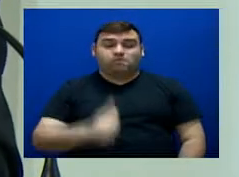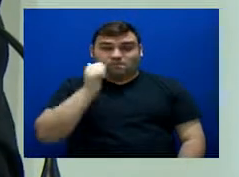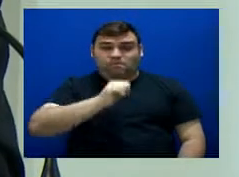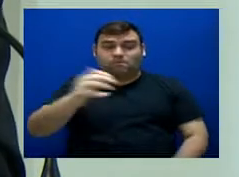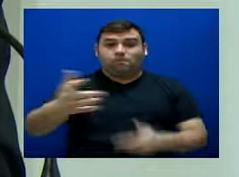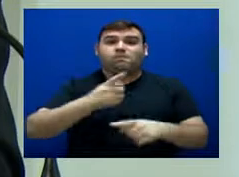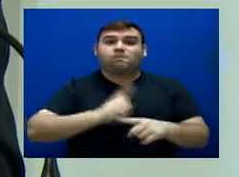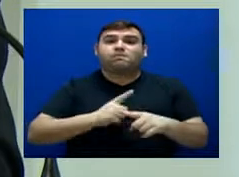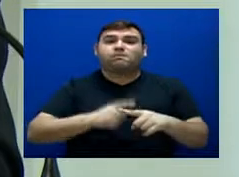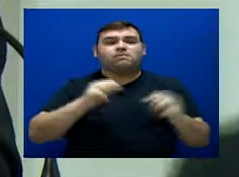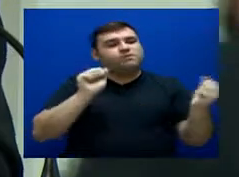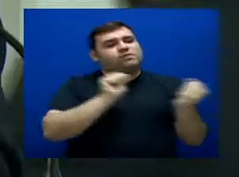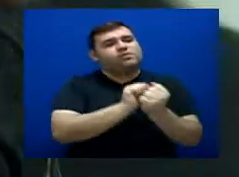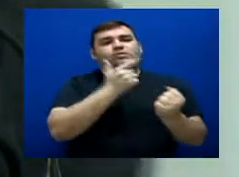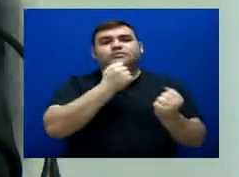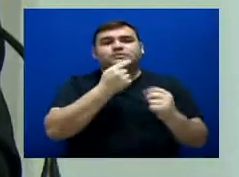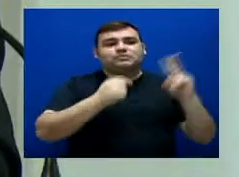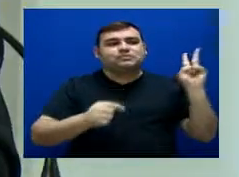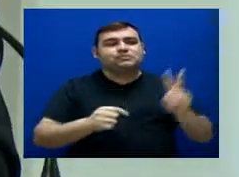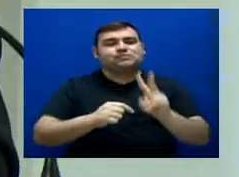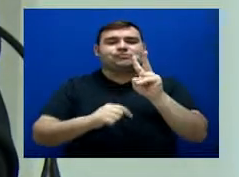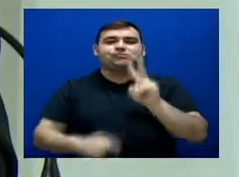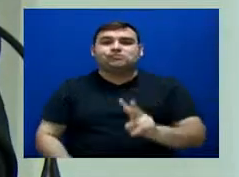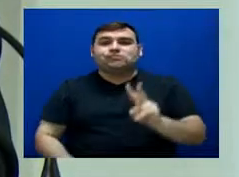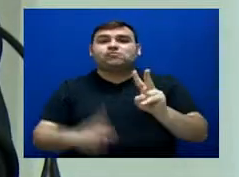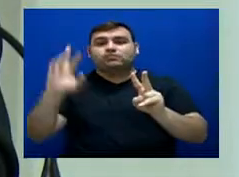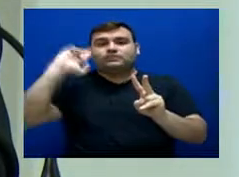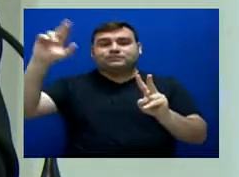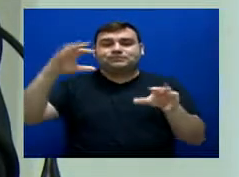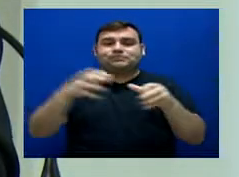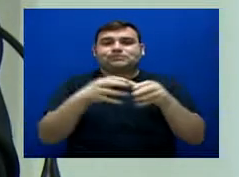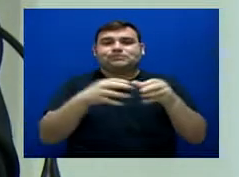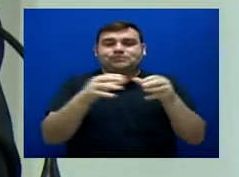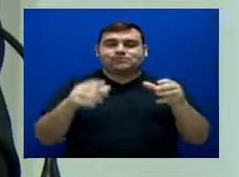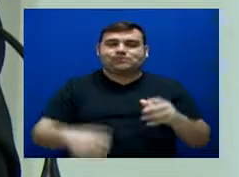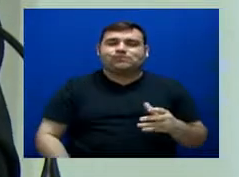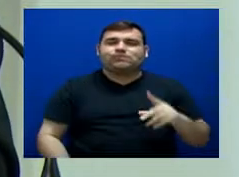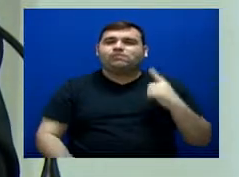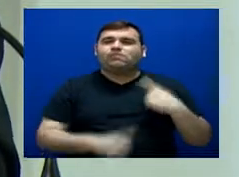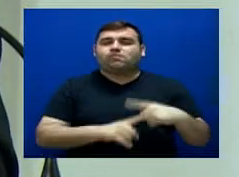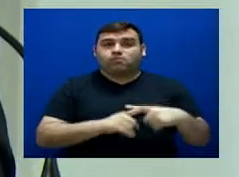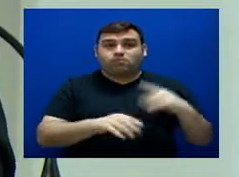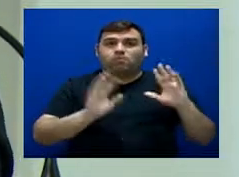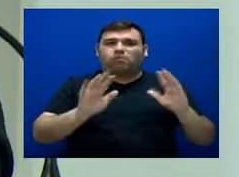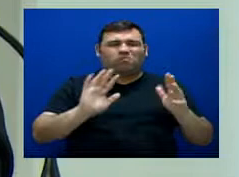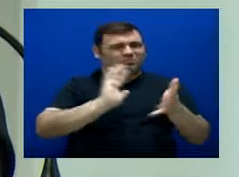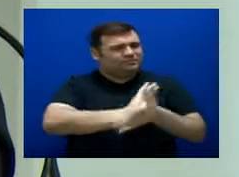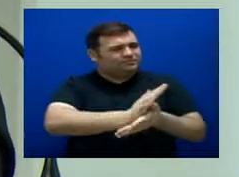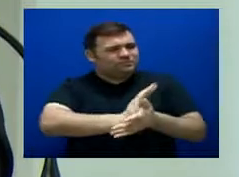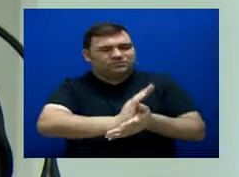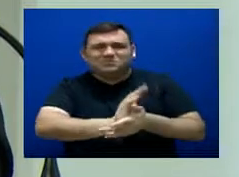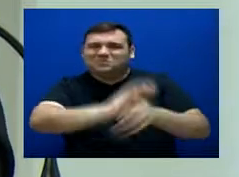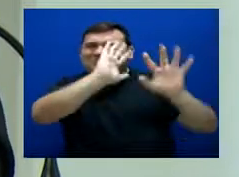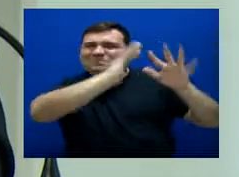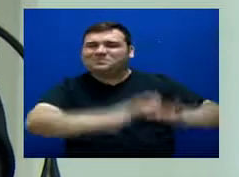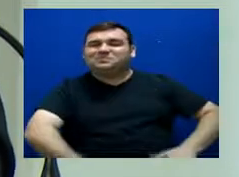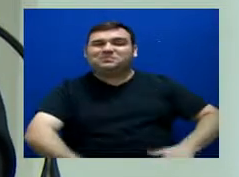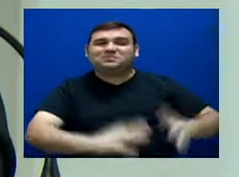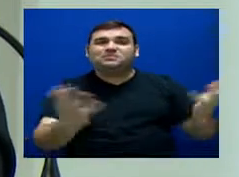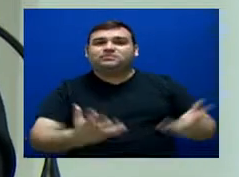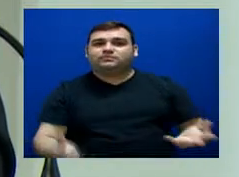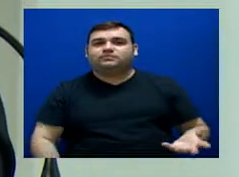Ele não recebeu porque ela estava acompanhada de dois dirigentes partidários. Porque tudo que ela já foi humilhada, ela não